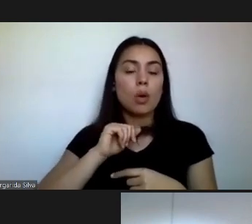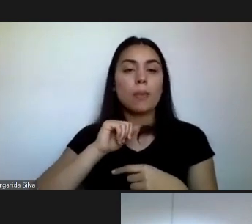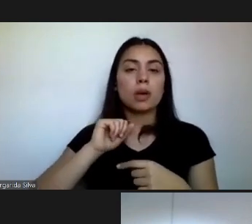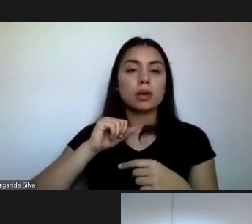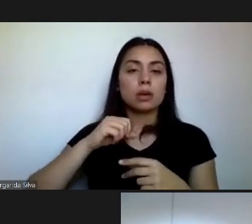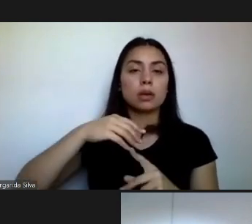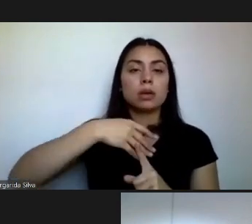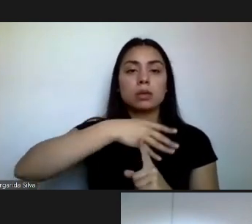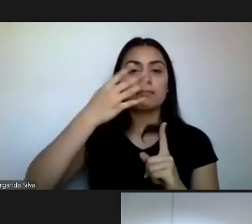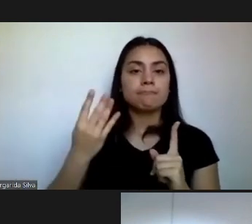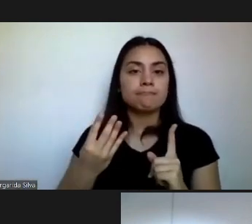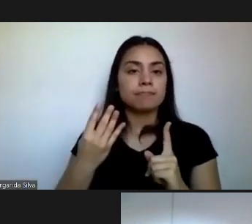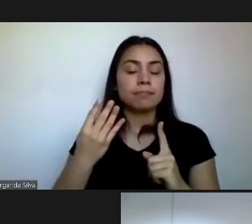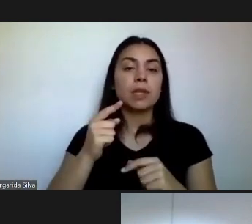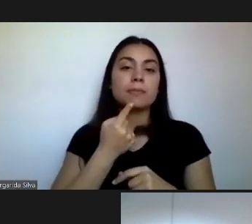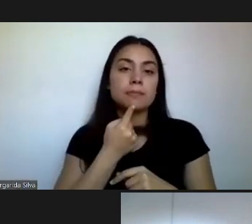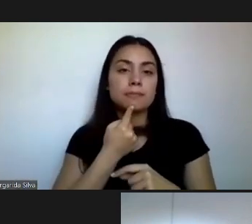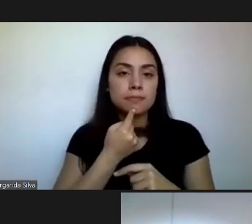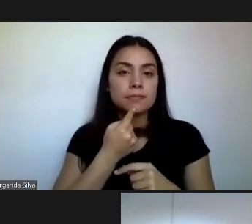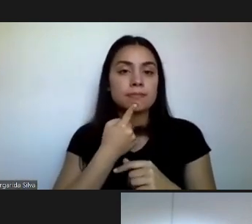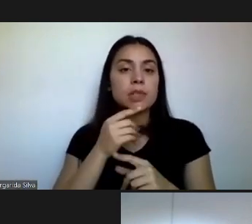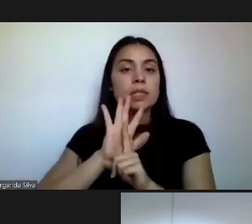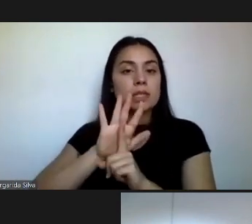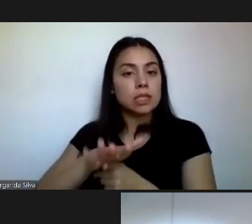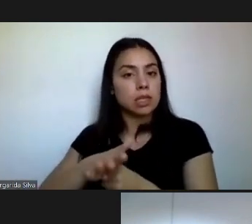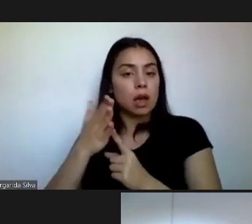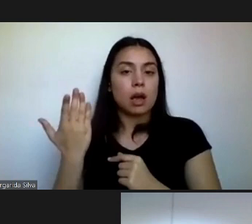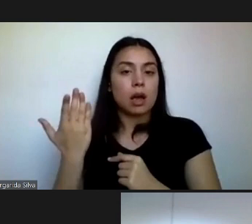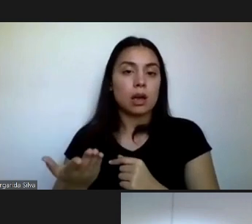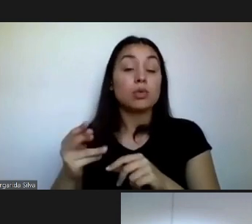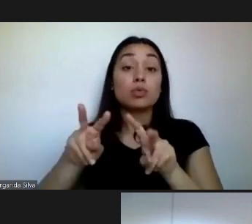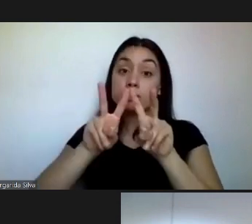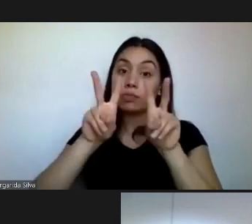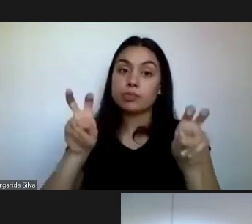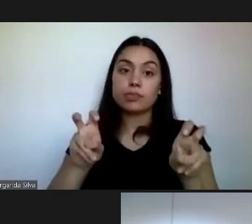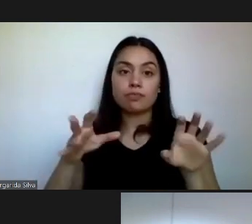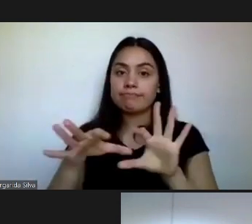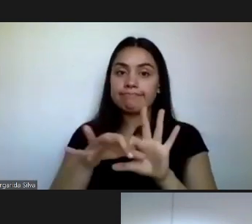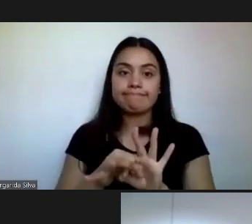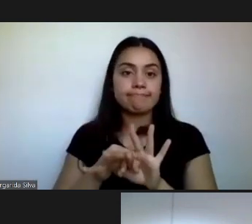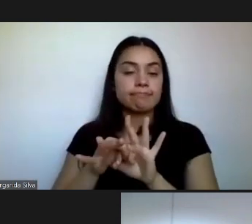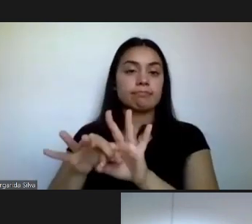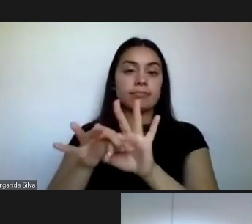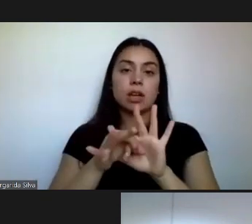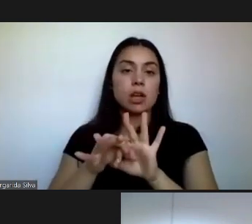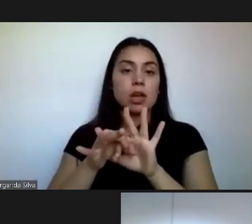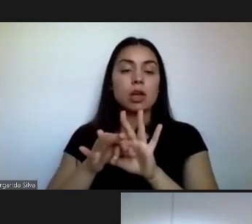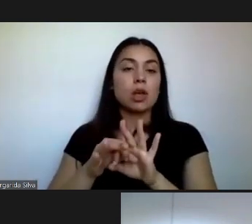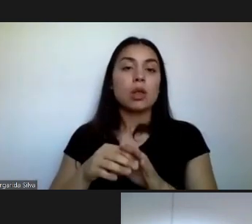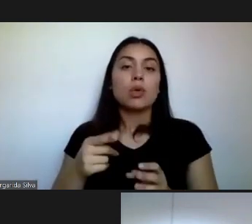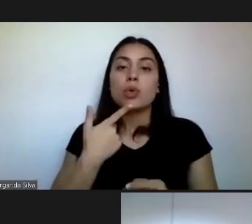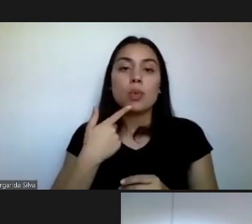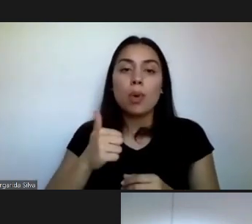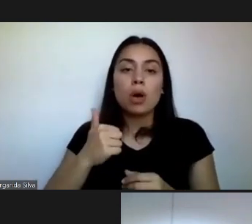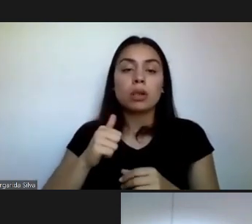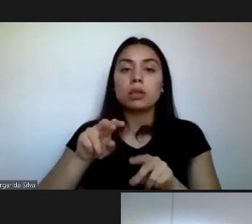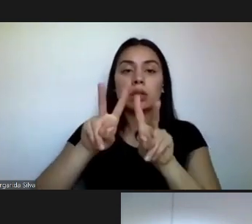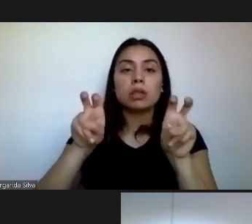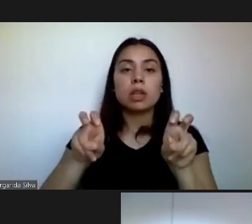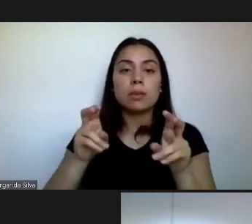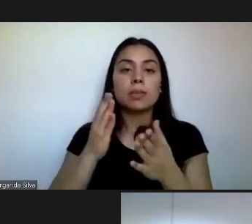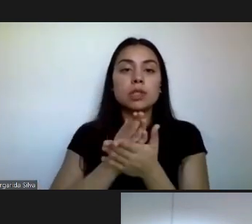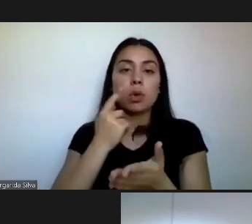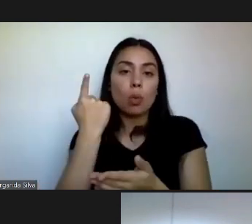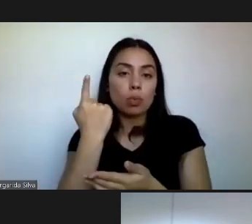Dentro da reflexão também, porque mais uma vez, não é? Os temas estão bastante interligados e não podemos só falar de uma coisa sem